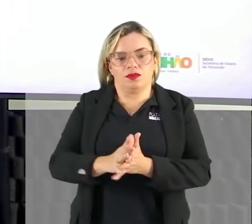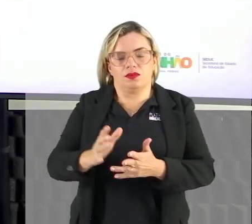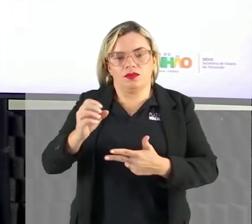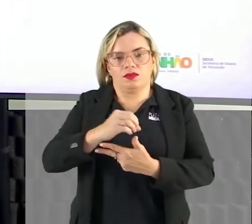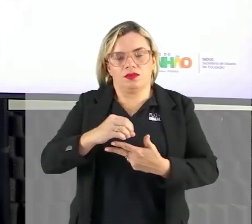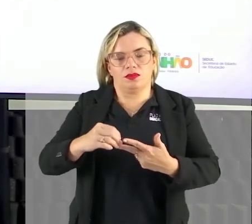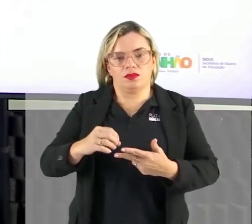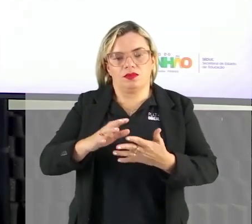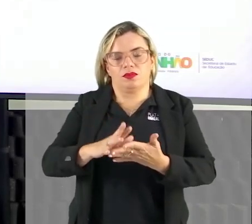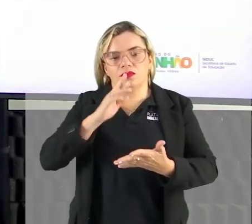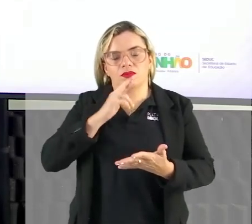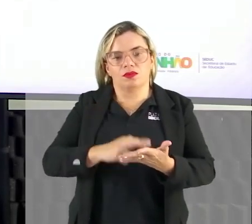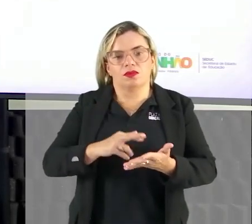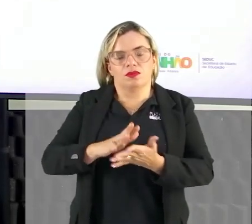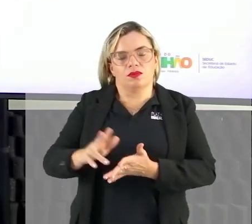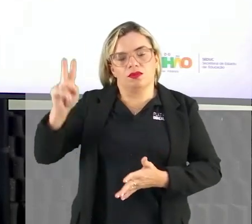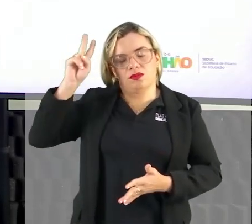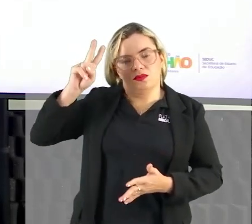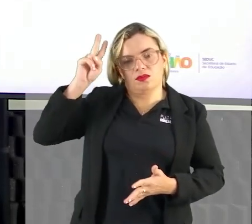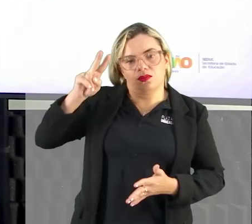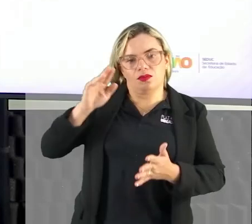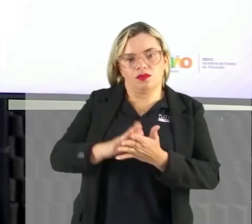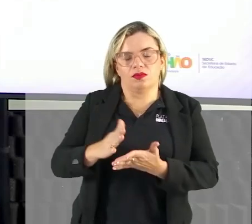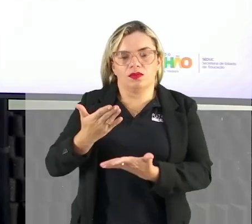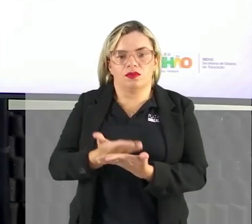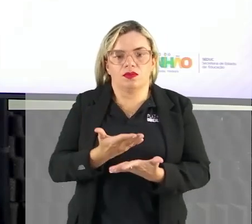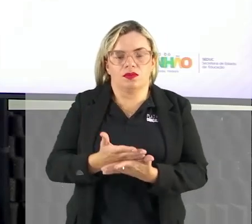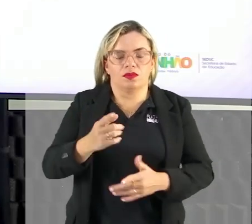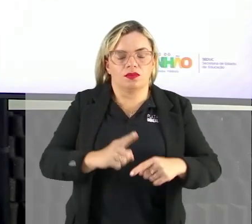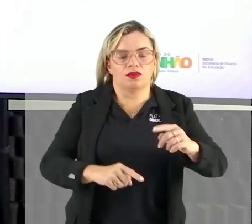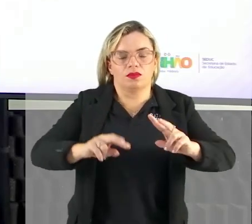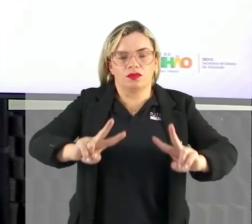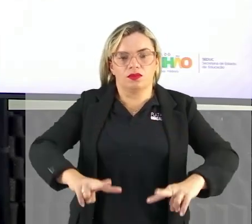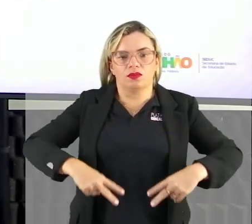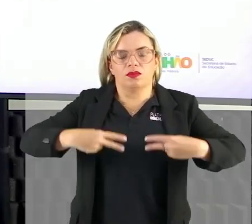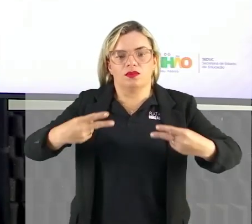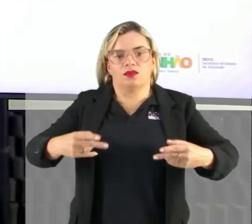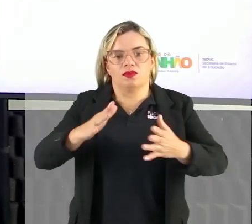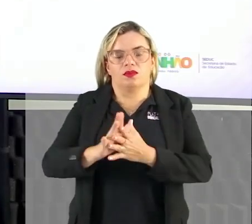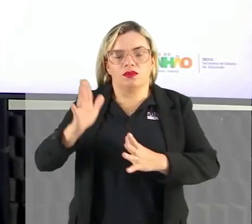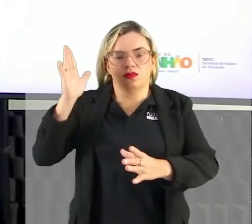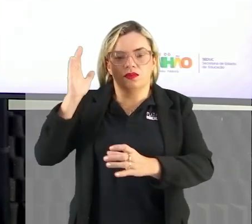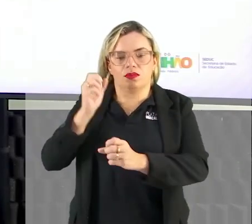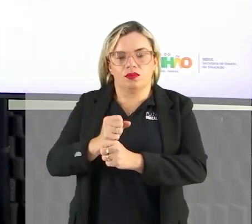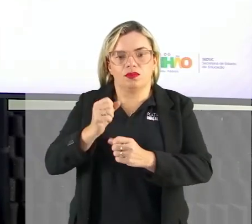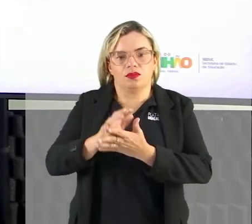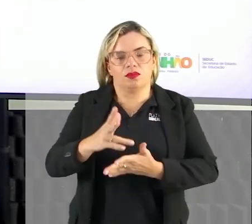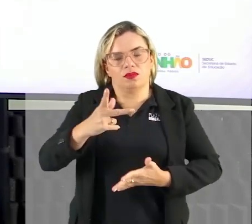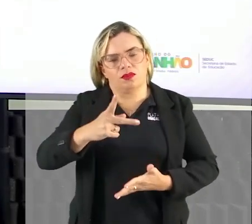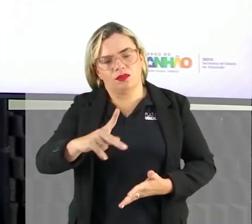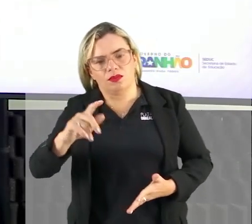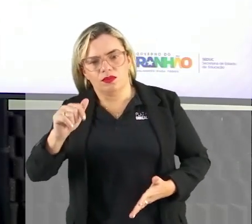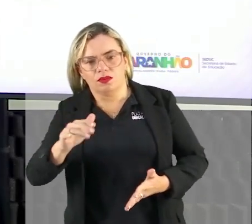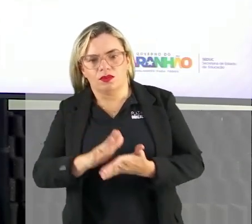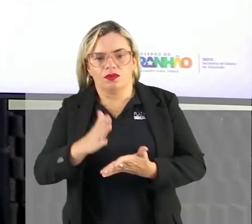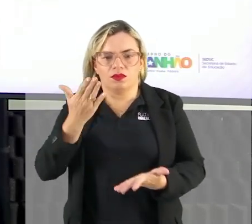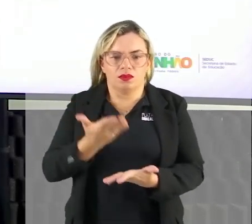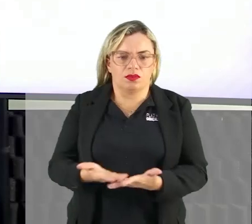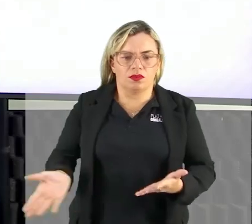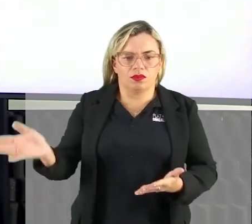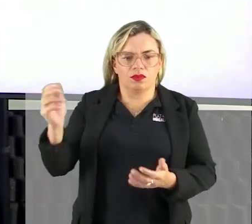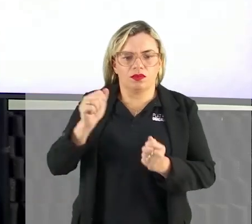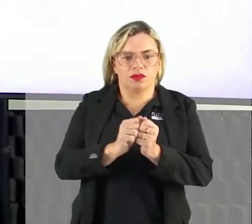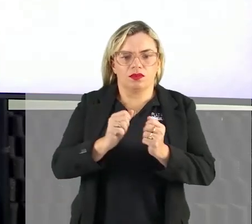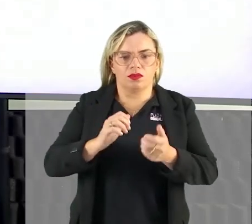está resolvendo. Lembrem que o material está no link, tá? Está à disposição aí da revisão de vocês, estudem. E vamos lá.